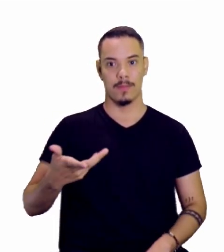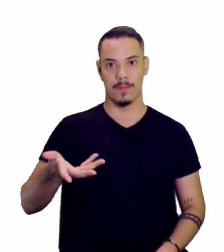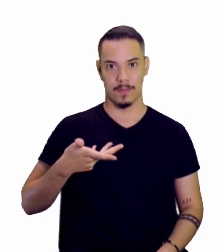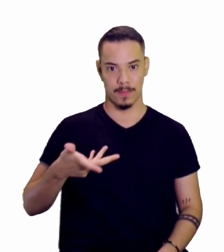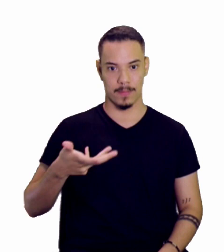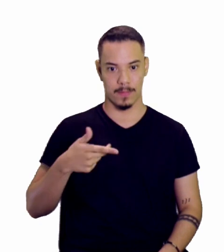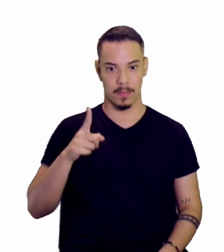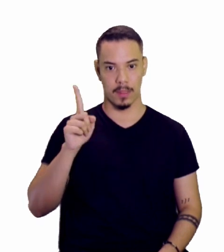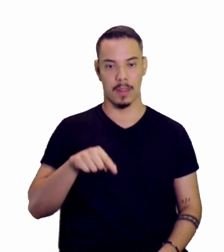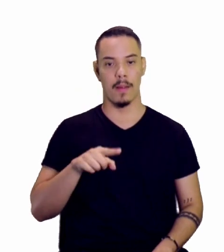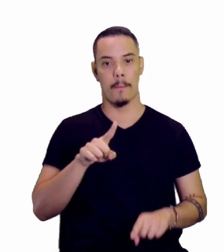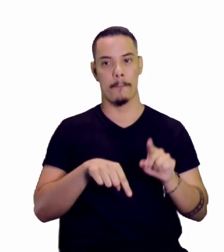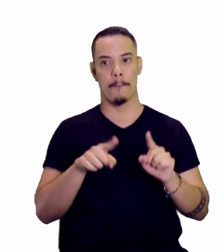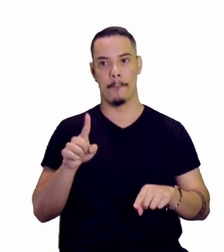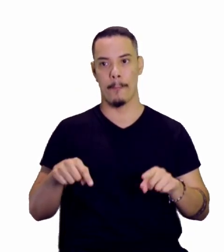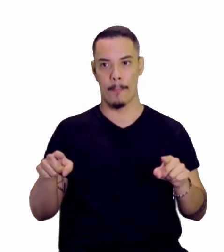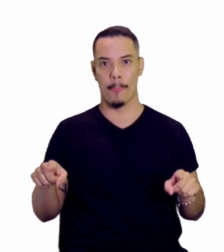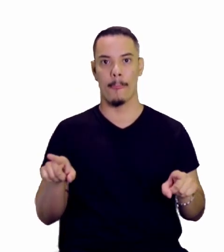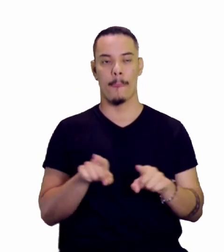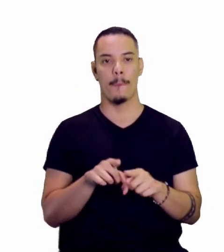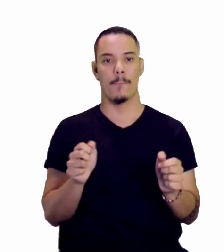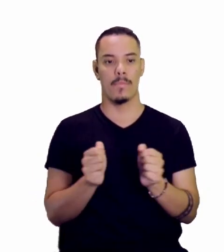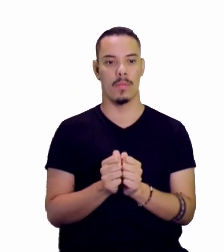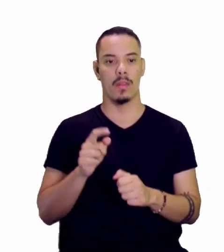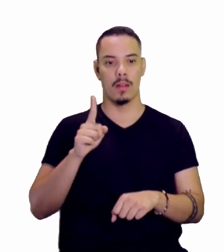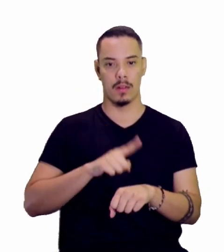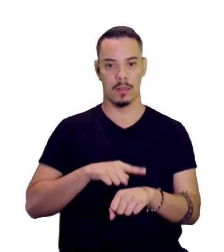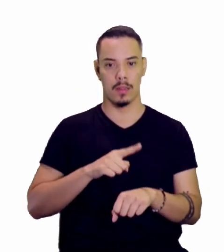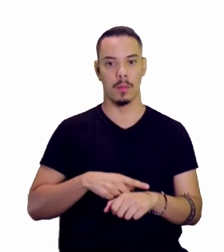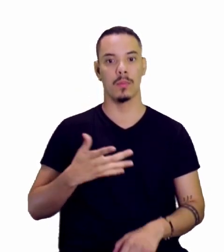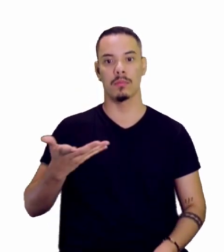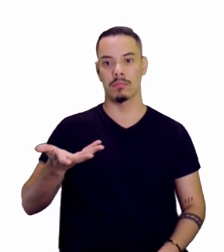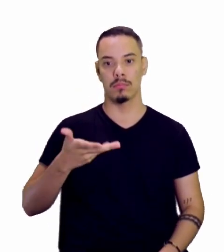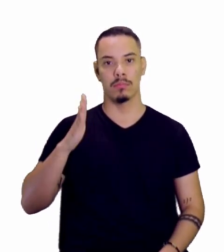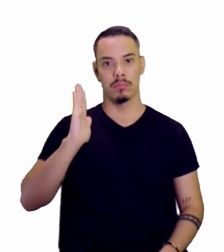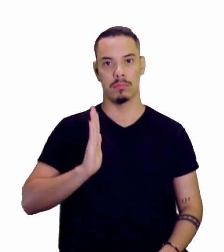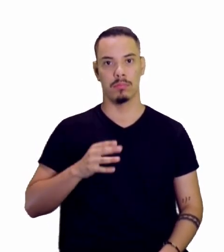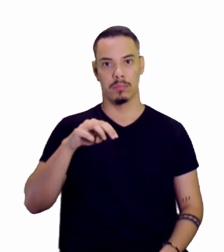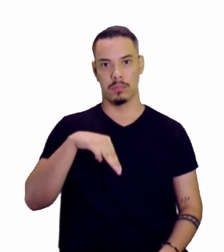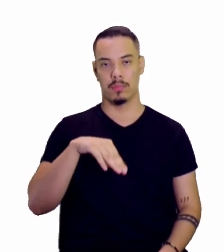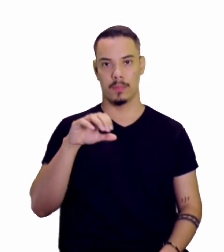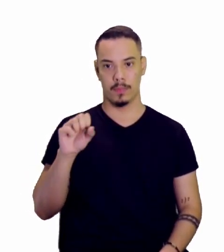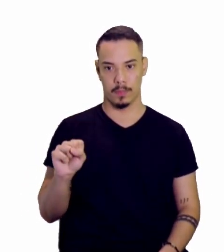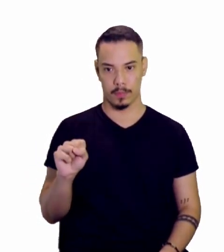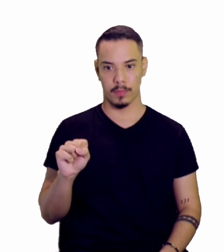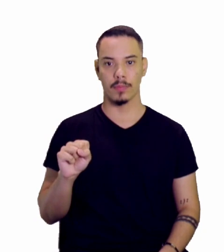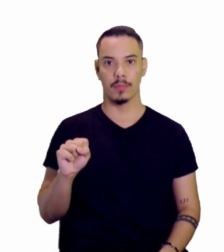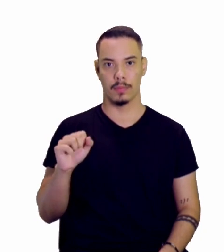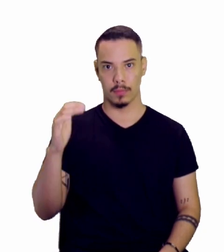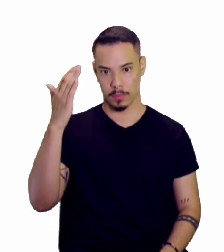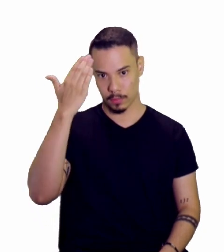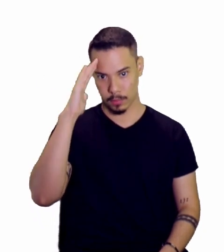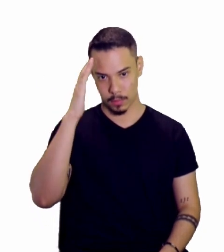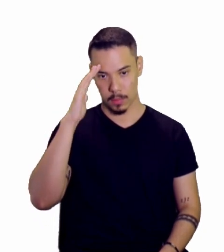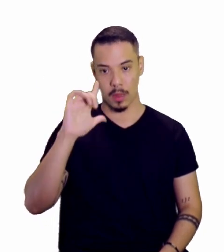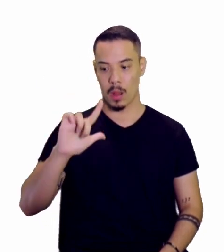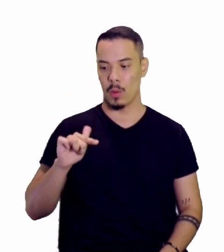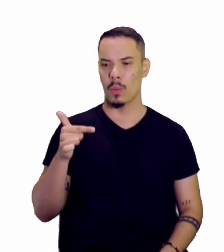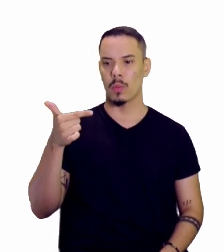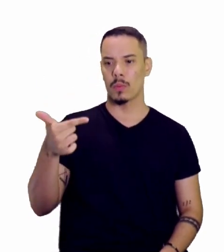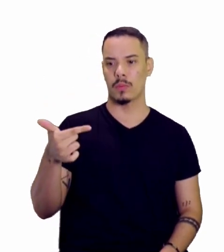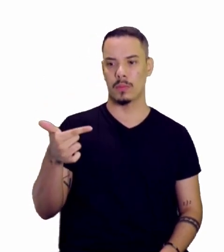é variação de velocidade e tempo, que velocidade já é metro por segundo, então metro por segundo ao